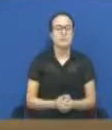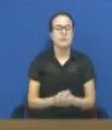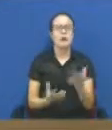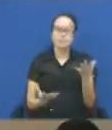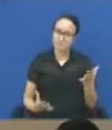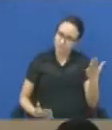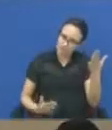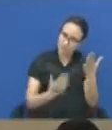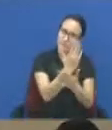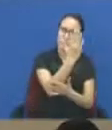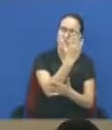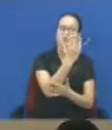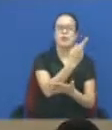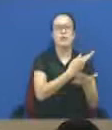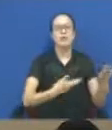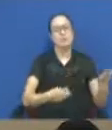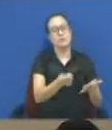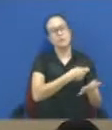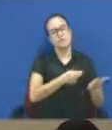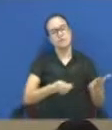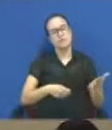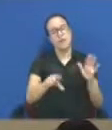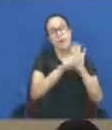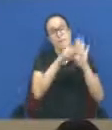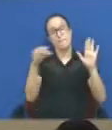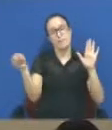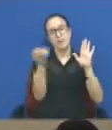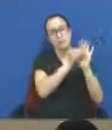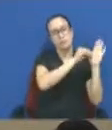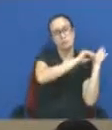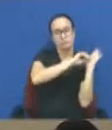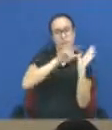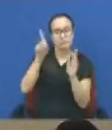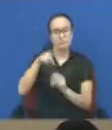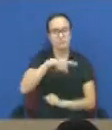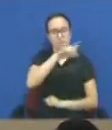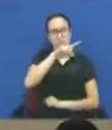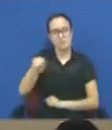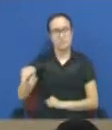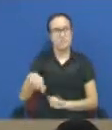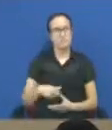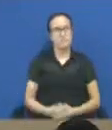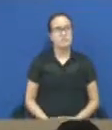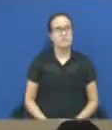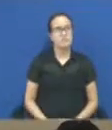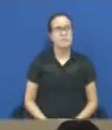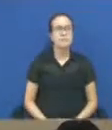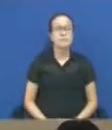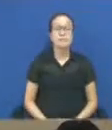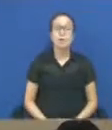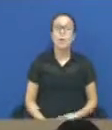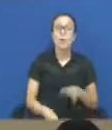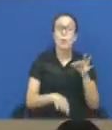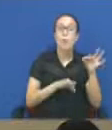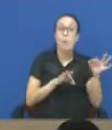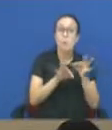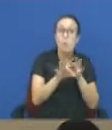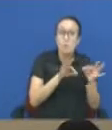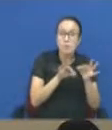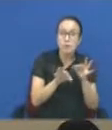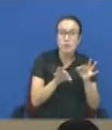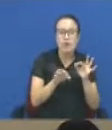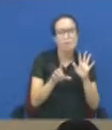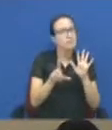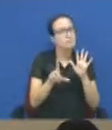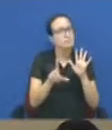portanto, aprovada a retirada. Portanto, usarei agora um neologismo. O projeto está desprejudicado.